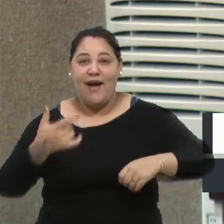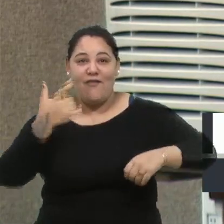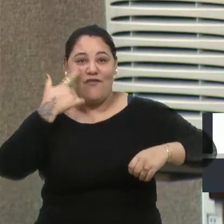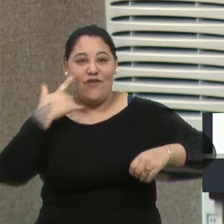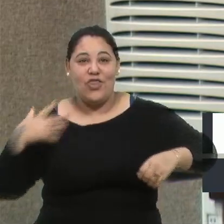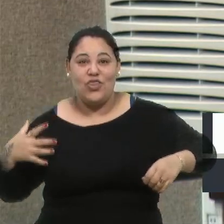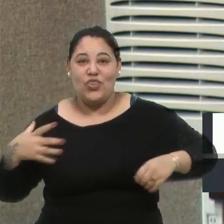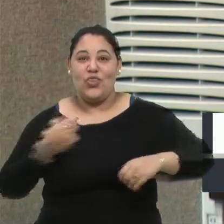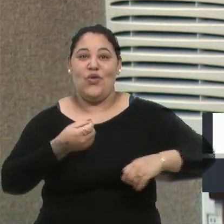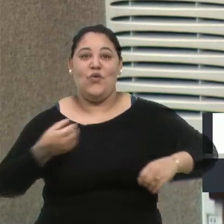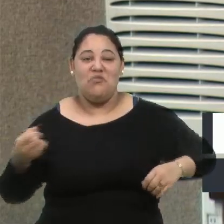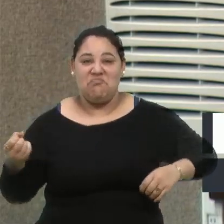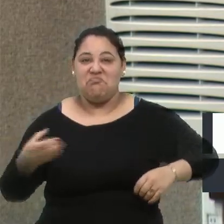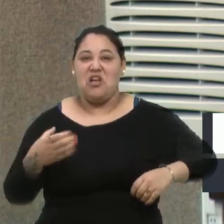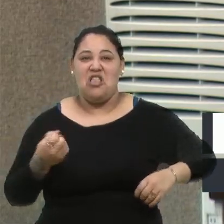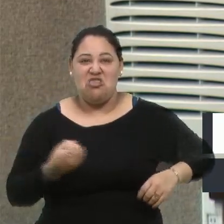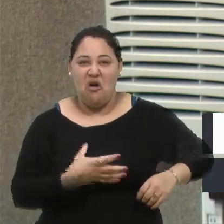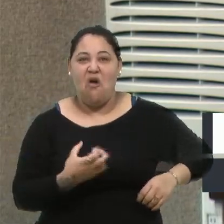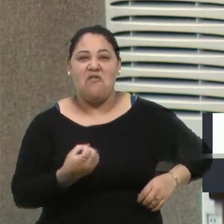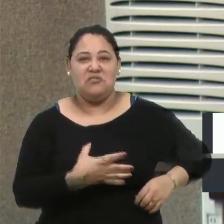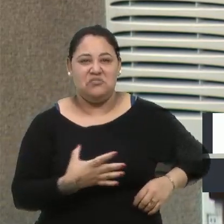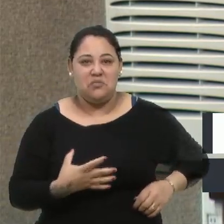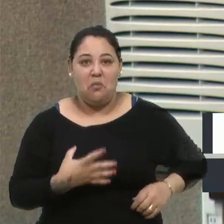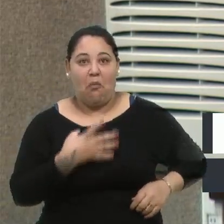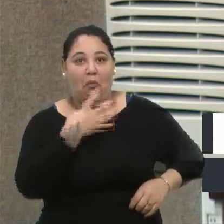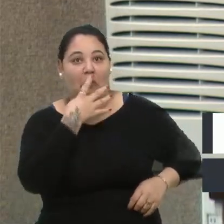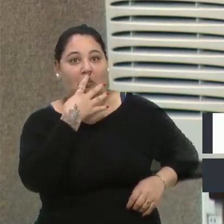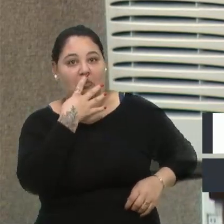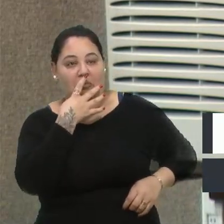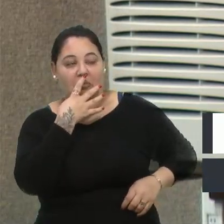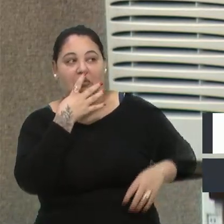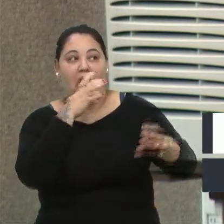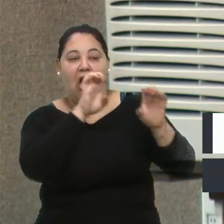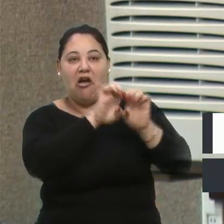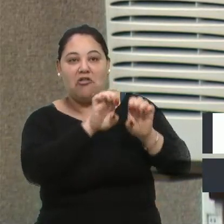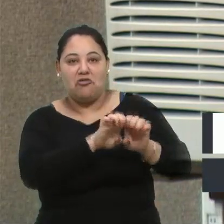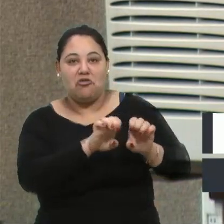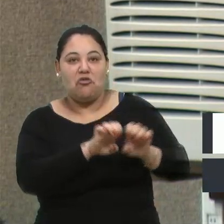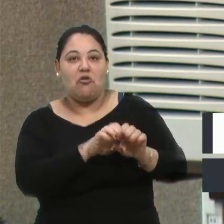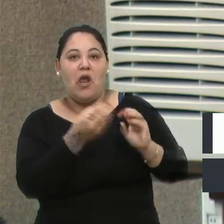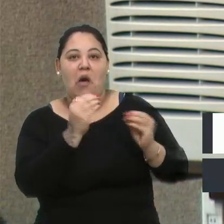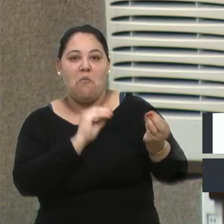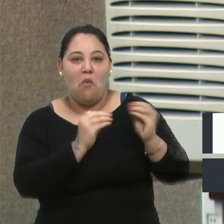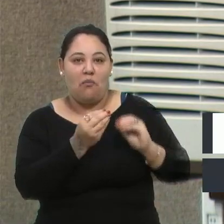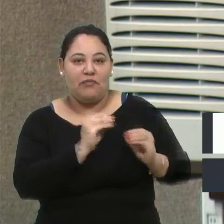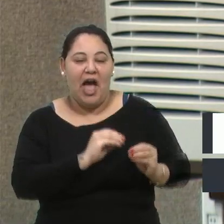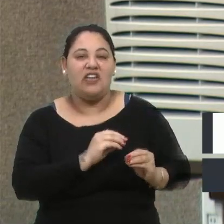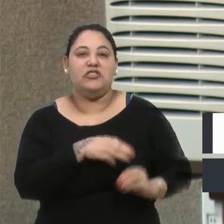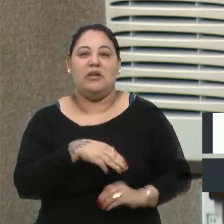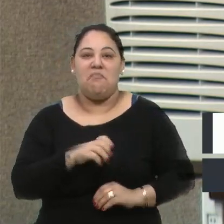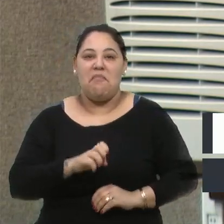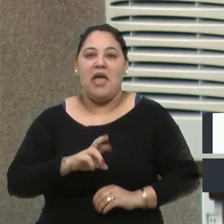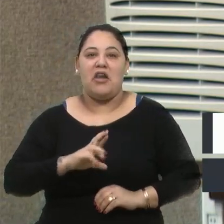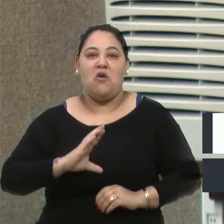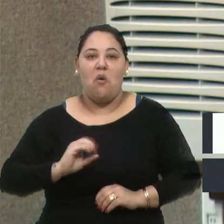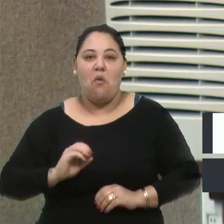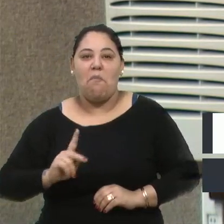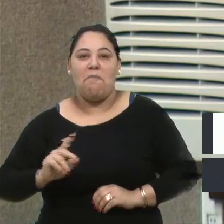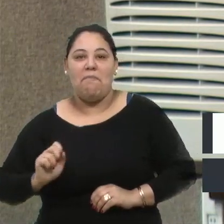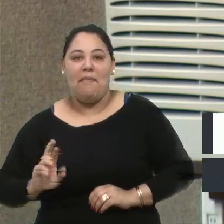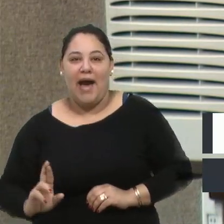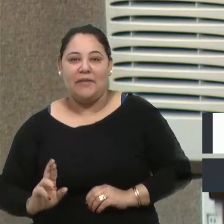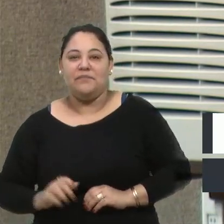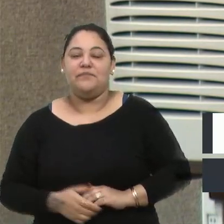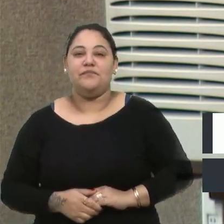aquela inovação, realmente é impressionante a estrutura montada ali da Mercopar. Mas ontem estava lá